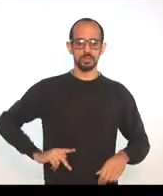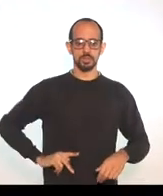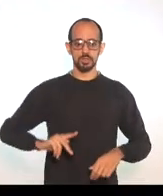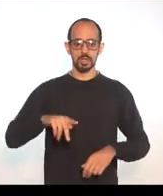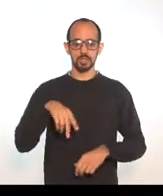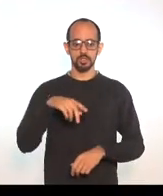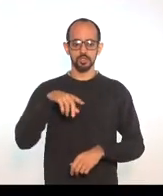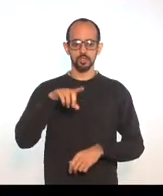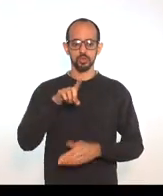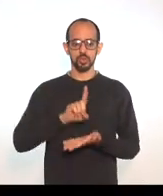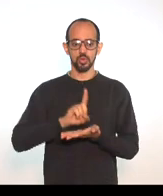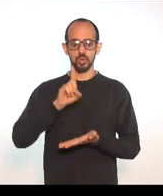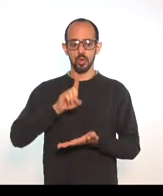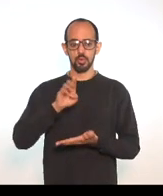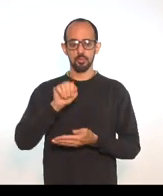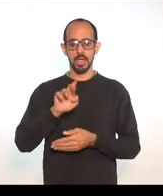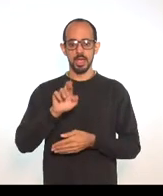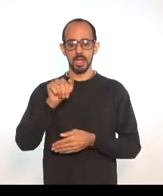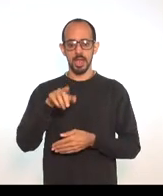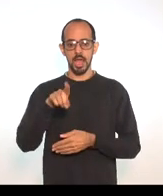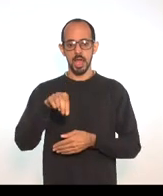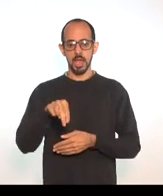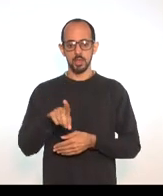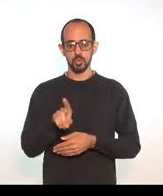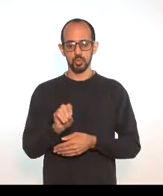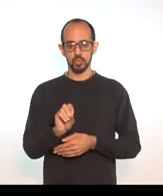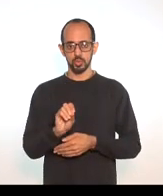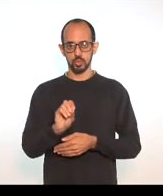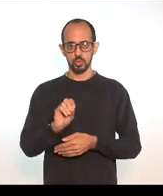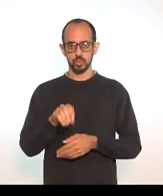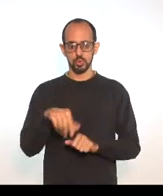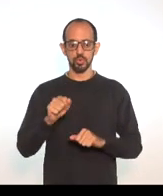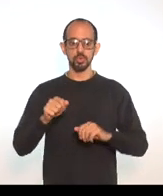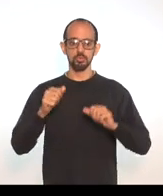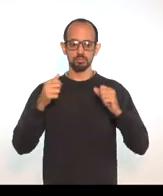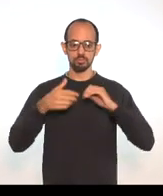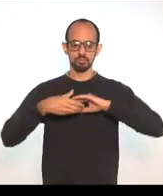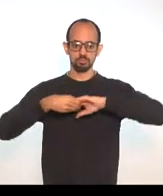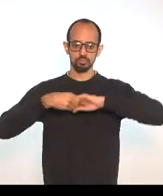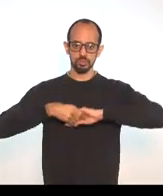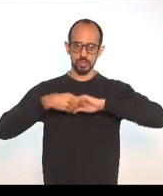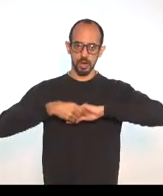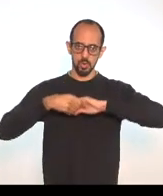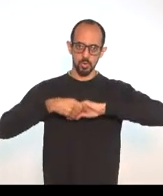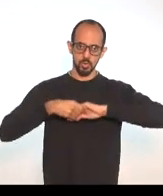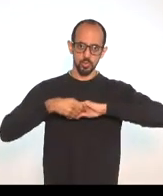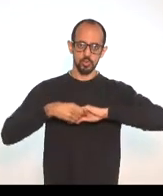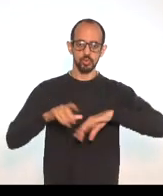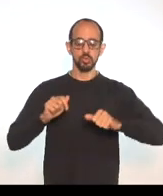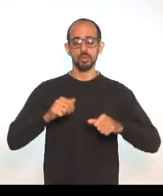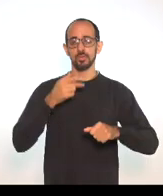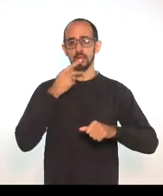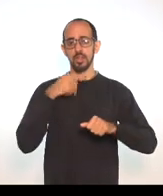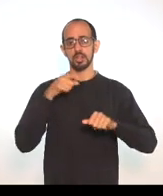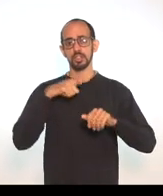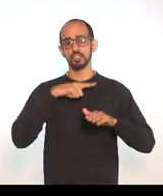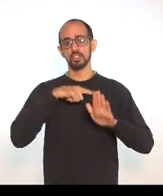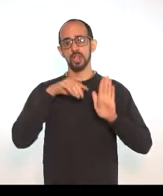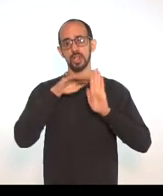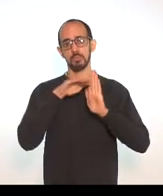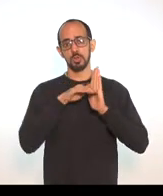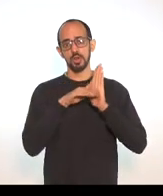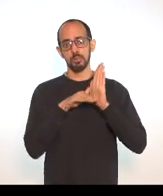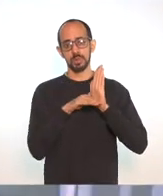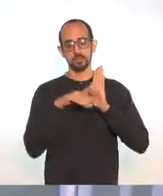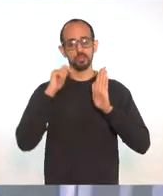São Bernardo Santoro a quem Saúdo agora que a audiência começou oficialmente dizendo que nós temos na nossa programação ainda